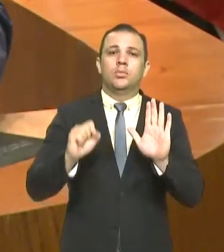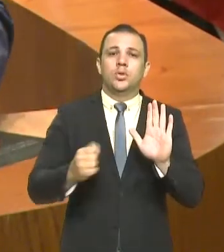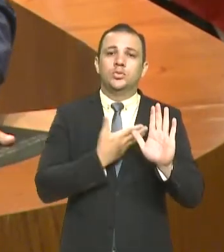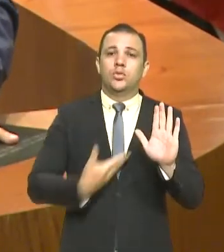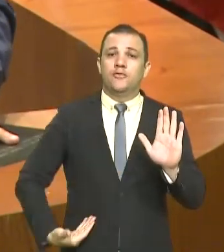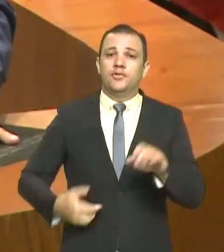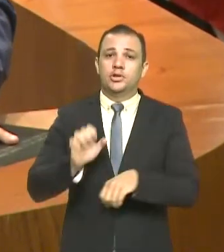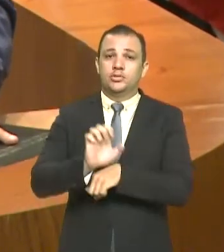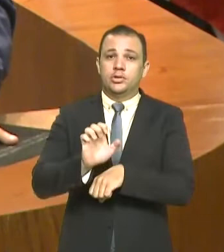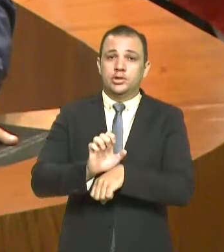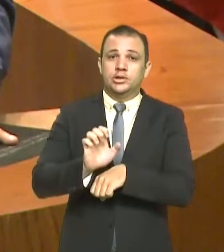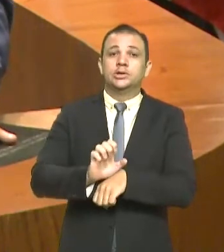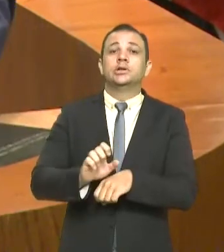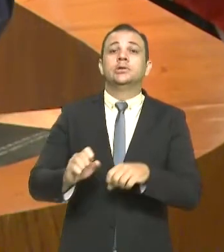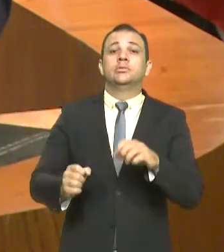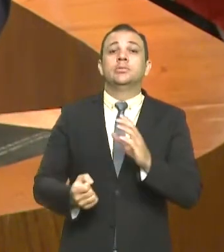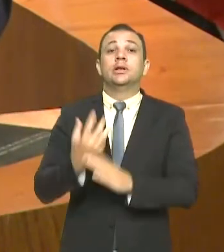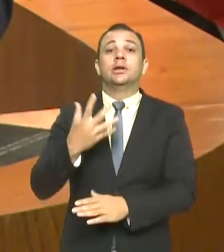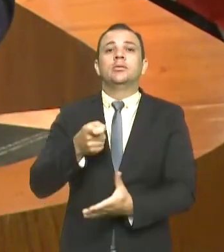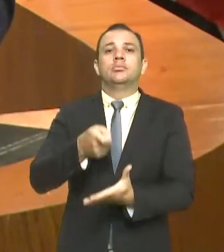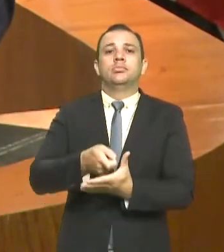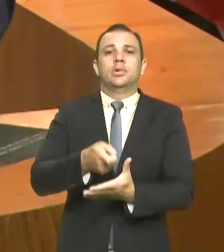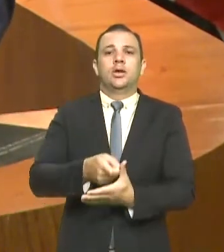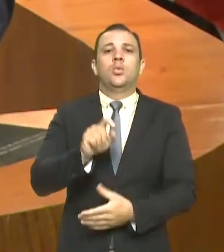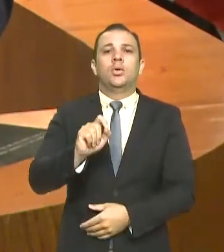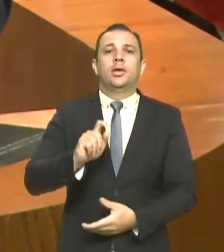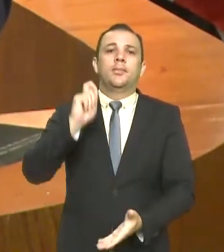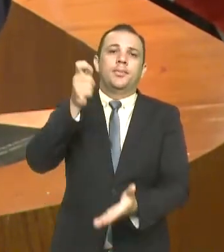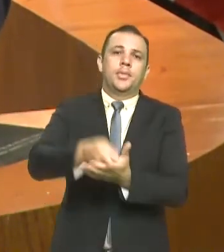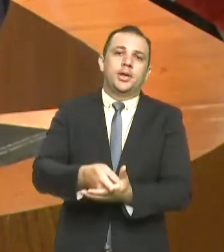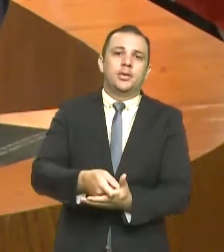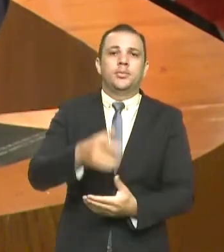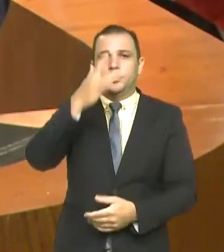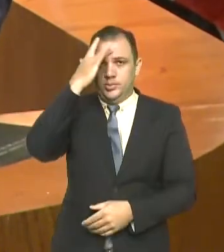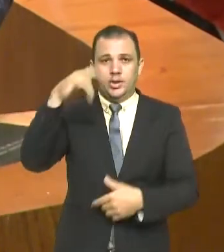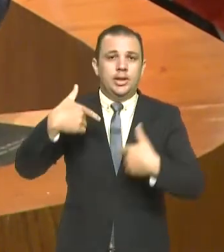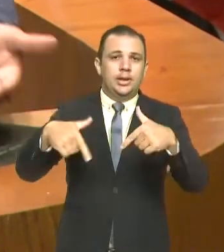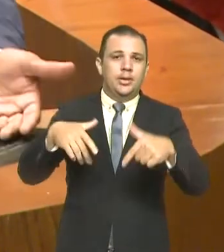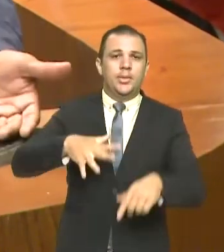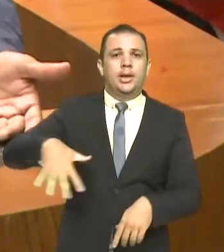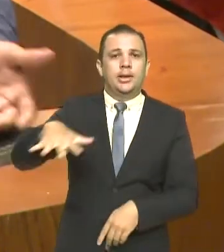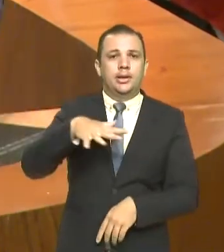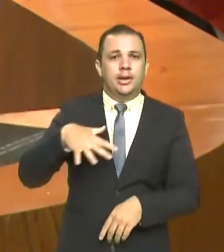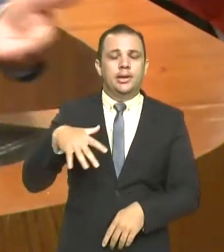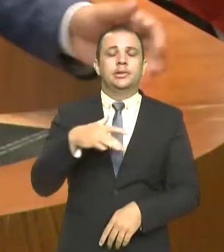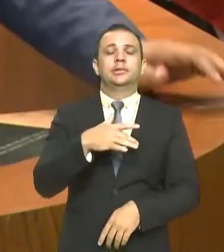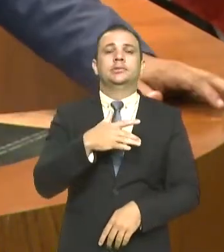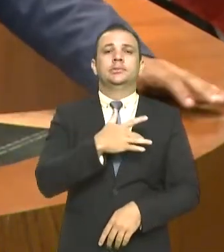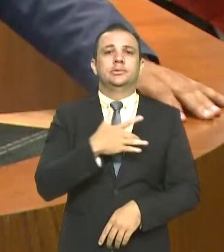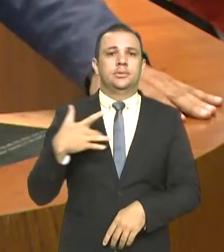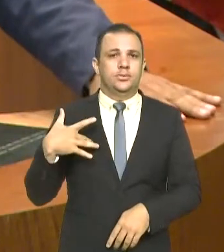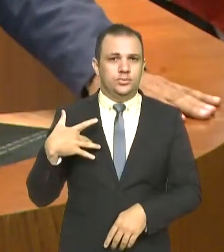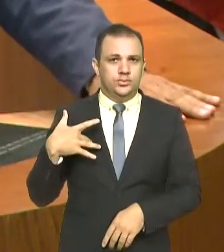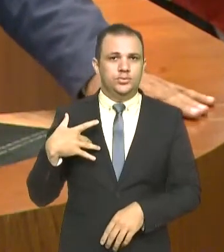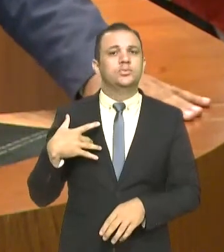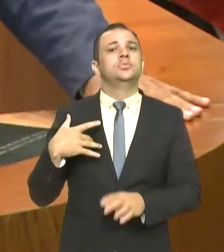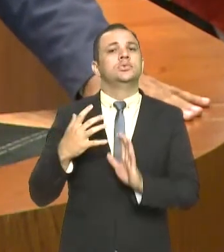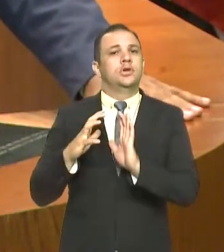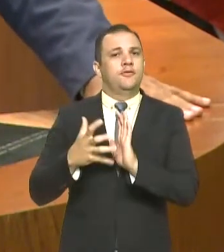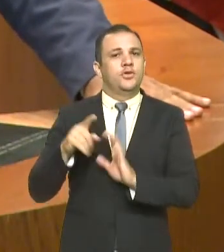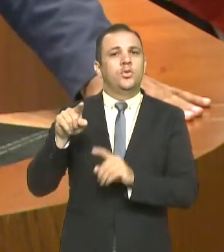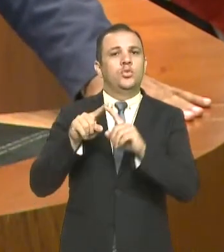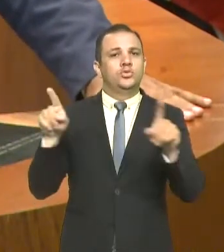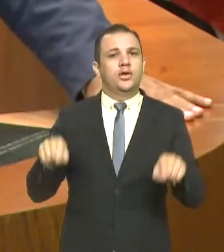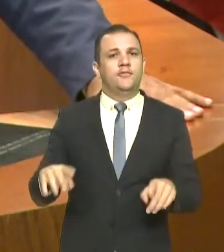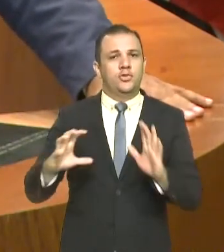Estado possa estabelecer o pagamento dos servidores da área da saúde, principalmente da MCE, que estão com seus salários atrasados.